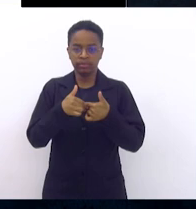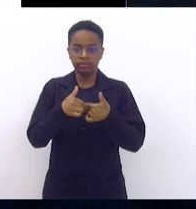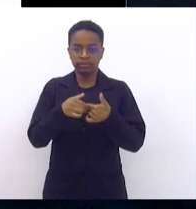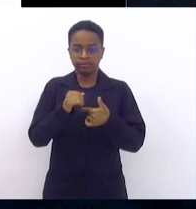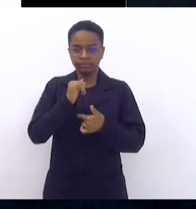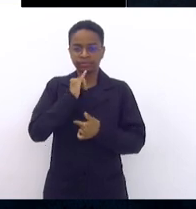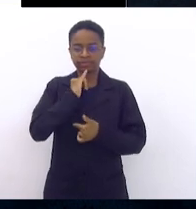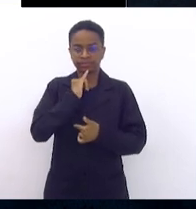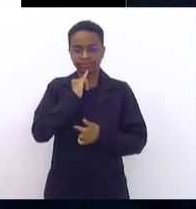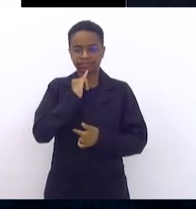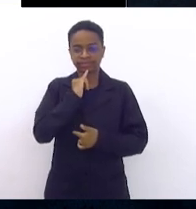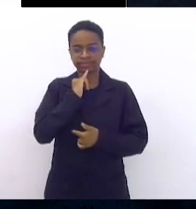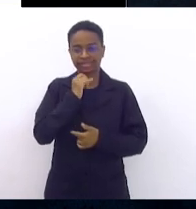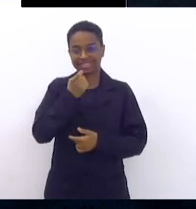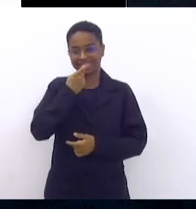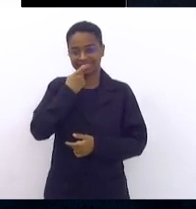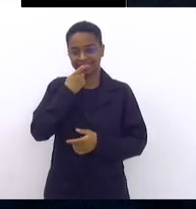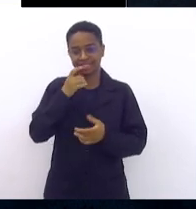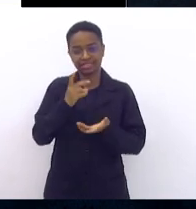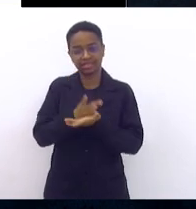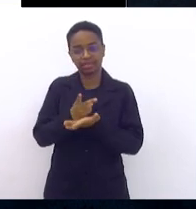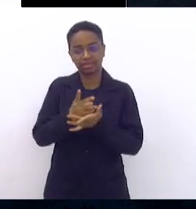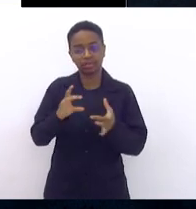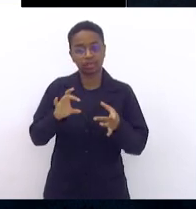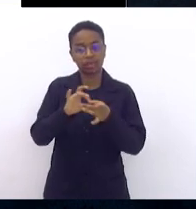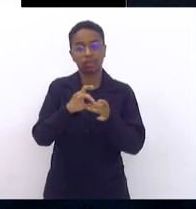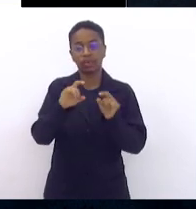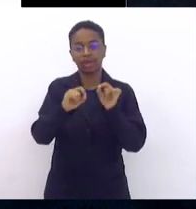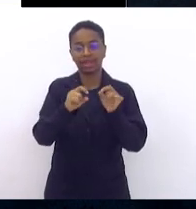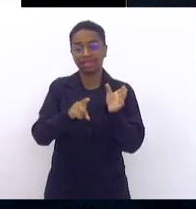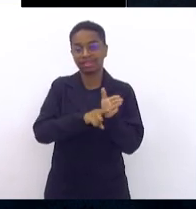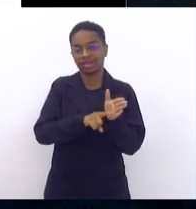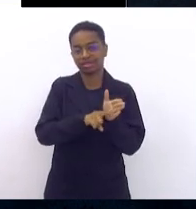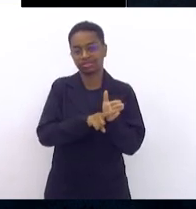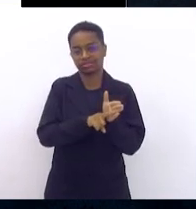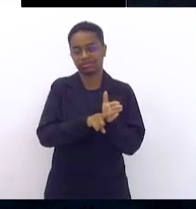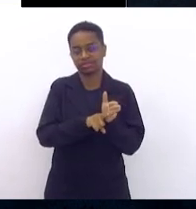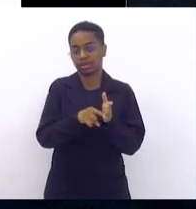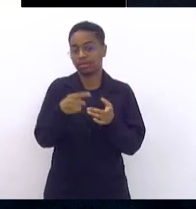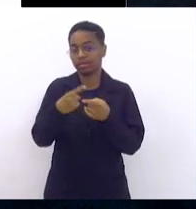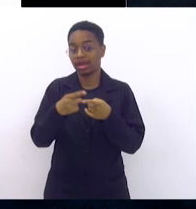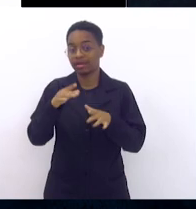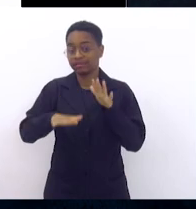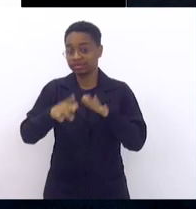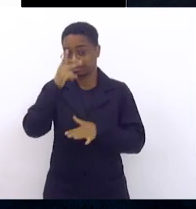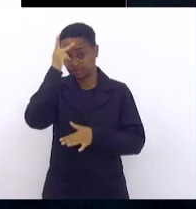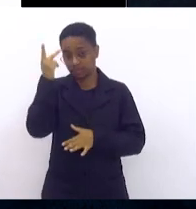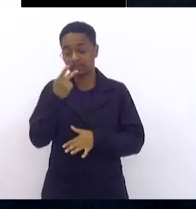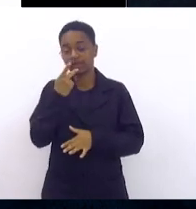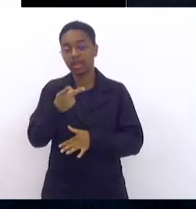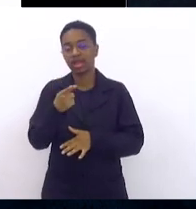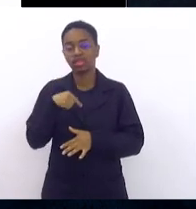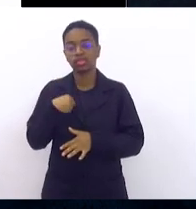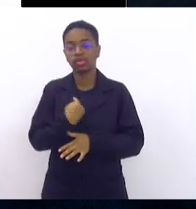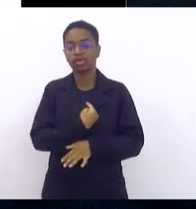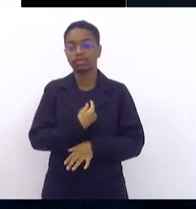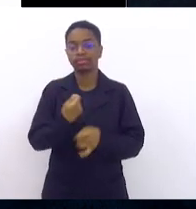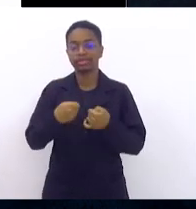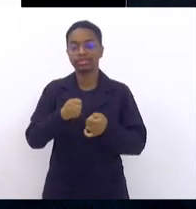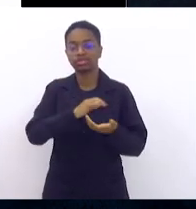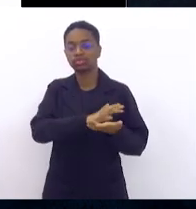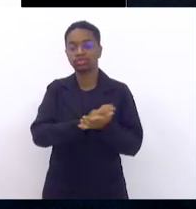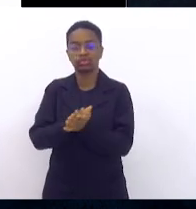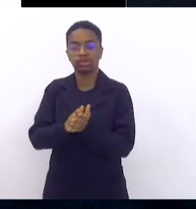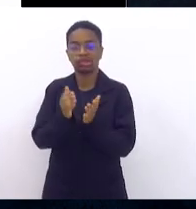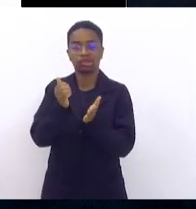a imagem do plástico é atrelado somente ao Impacto negativo né muitas vezes as pessoas falam vão eliminar o plástico mas a gente eliminar